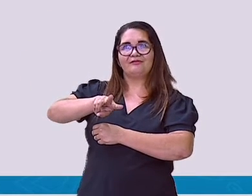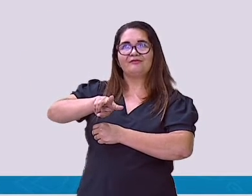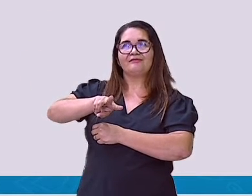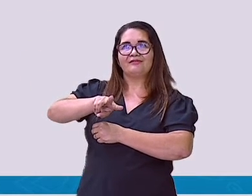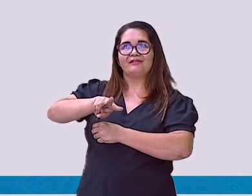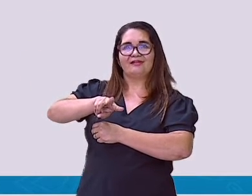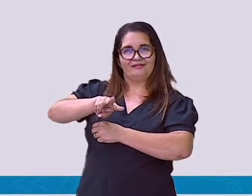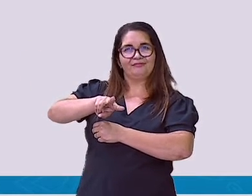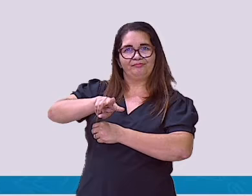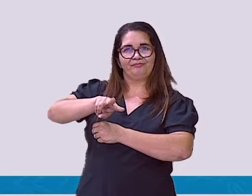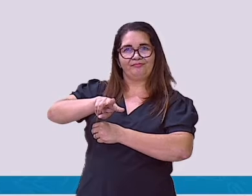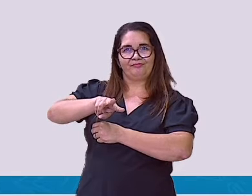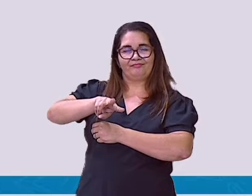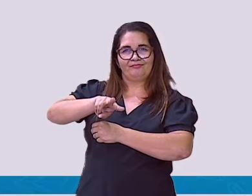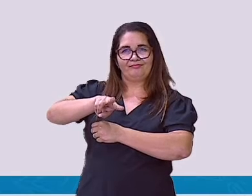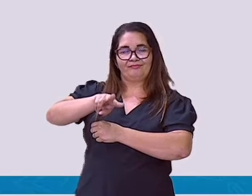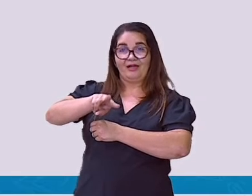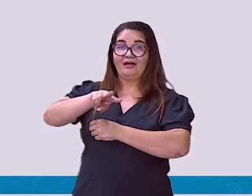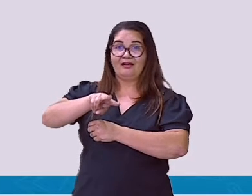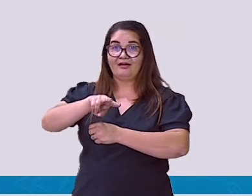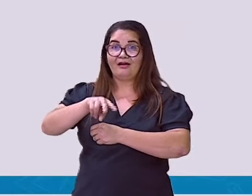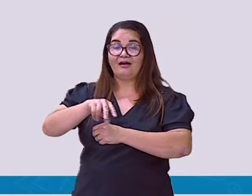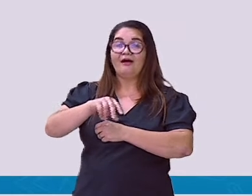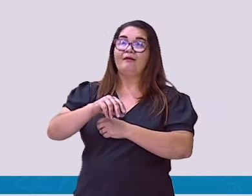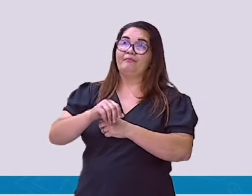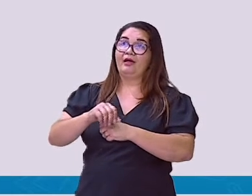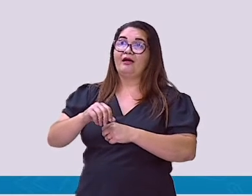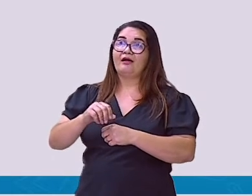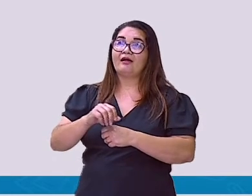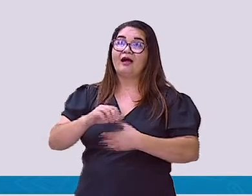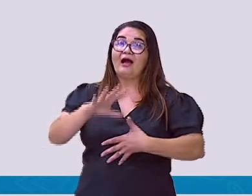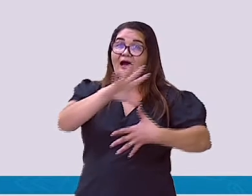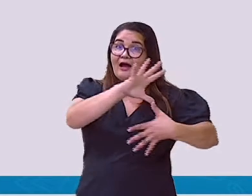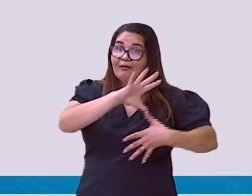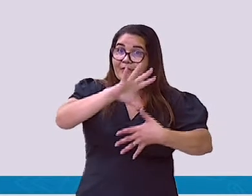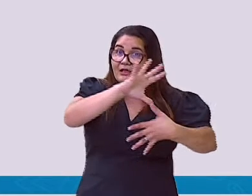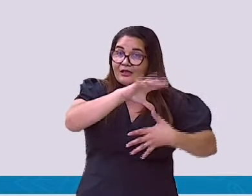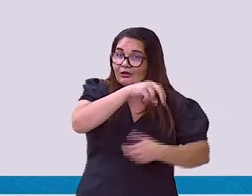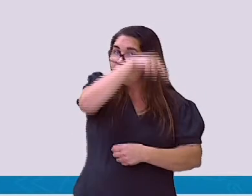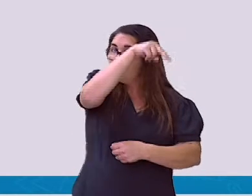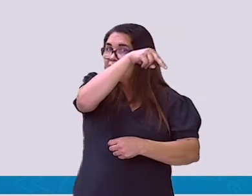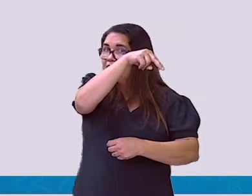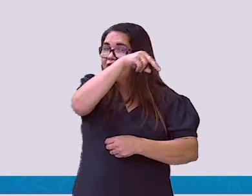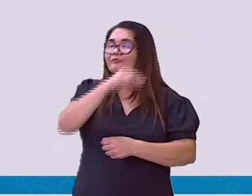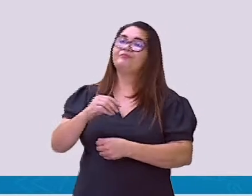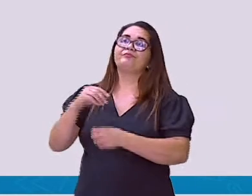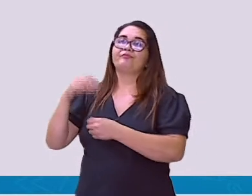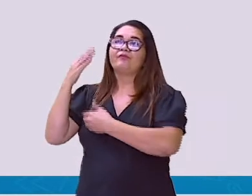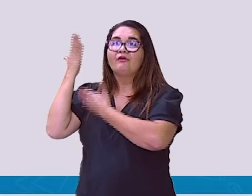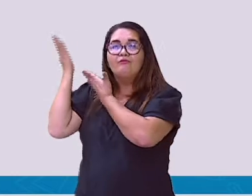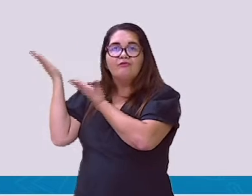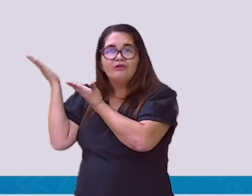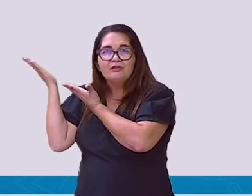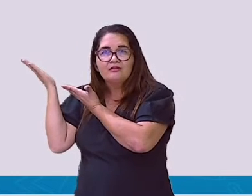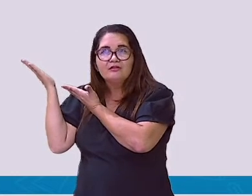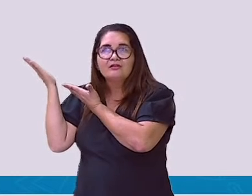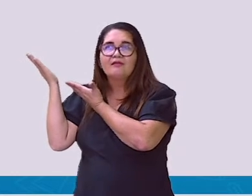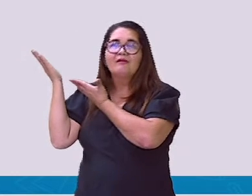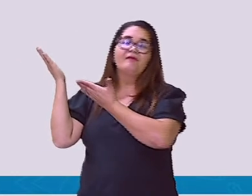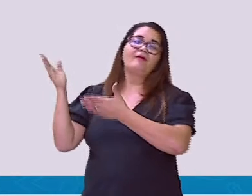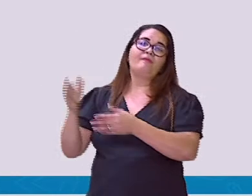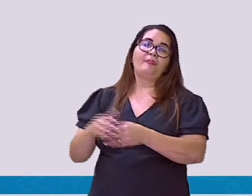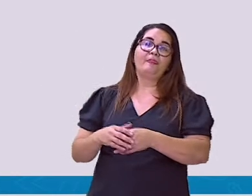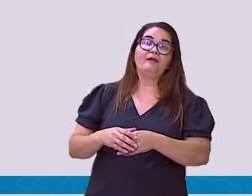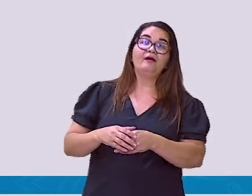As mesmas latitudes. Agora, isso aqui foi